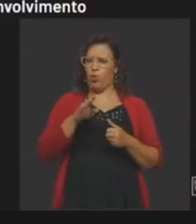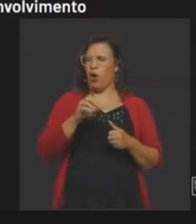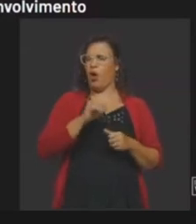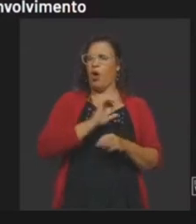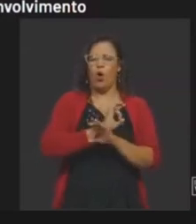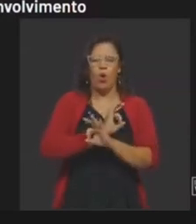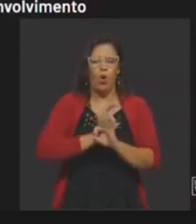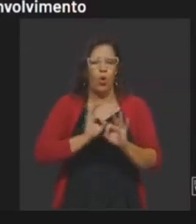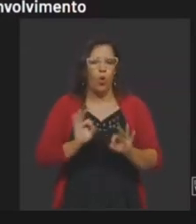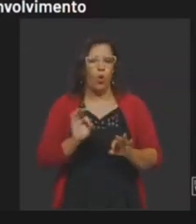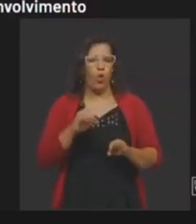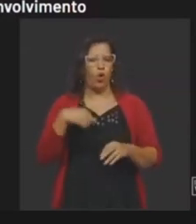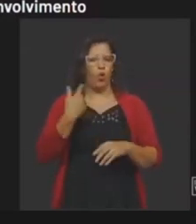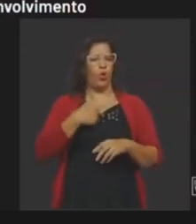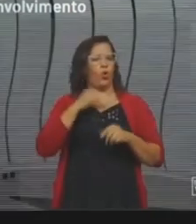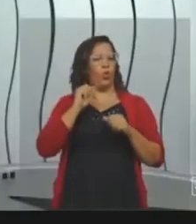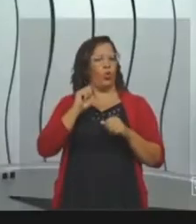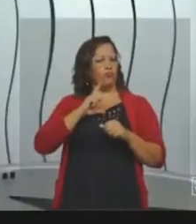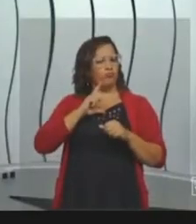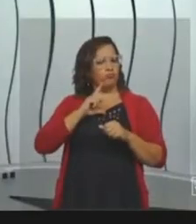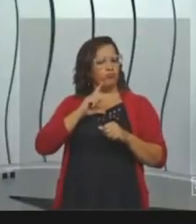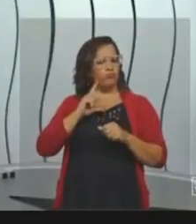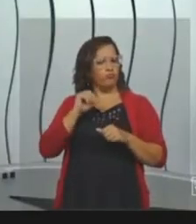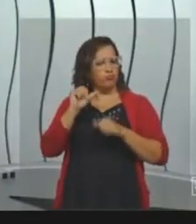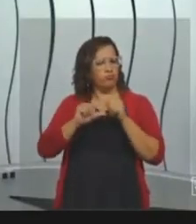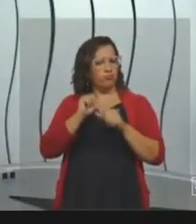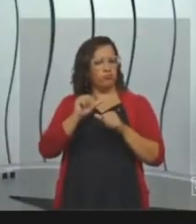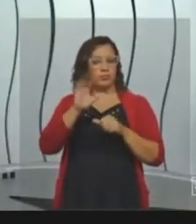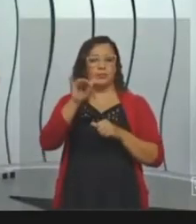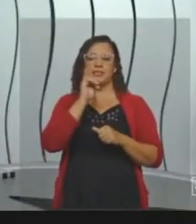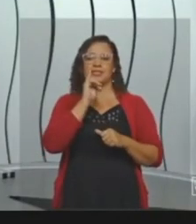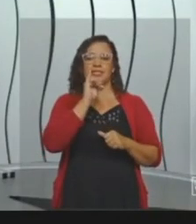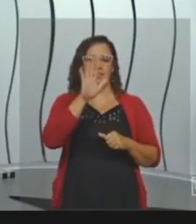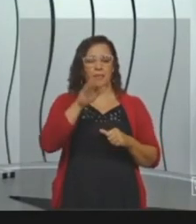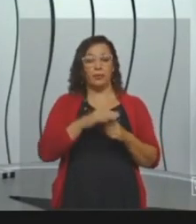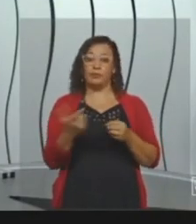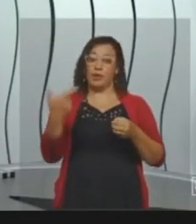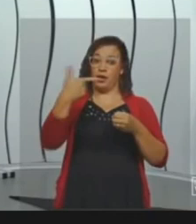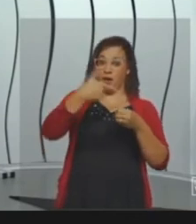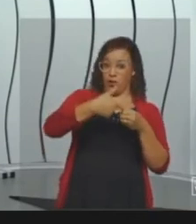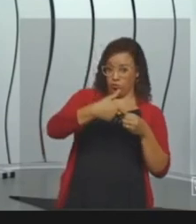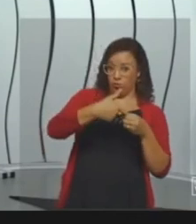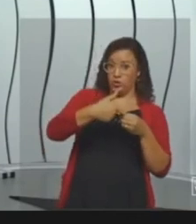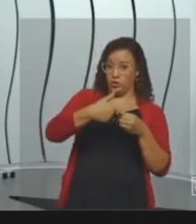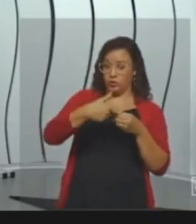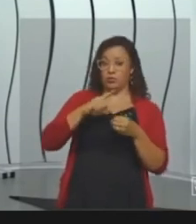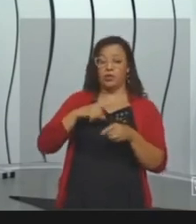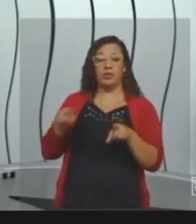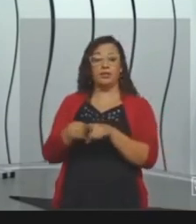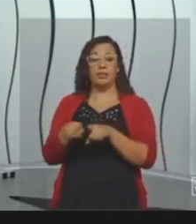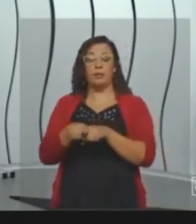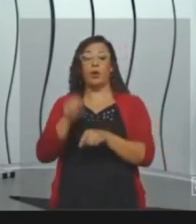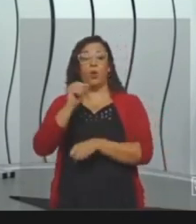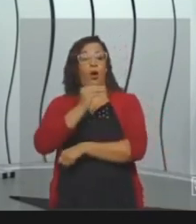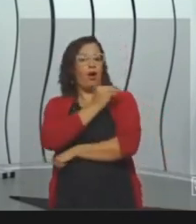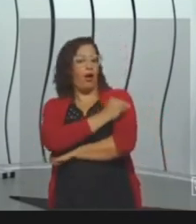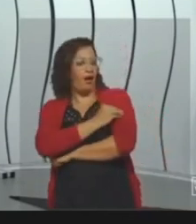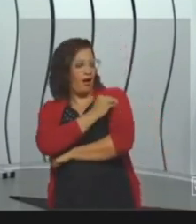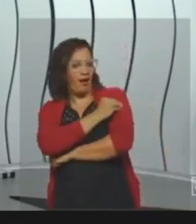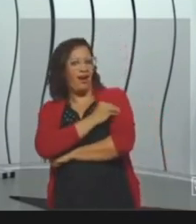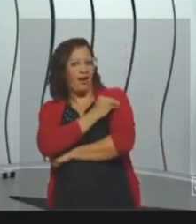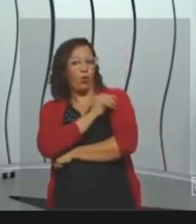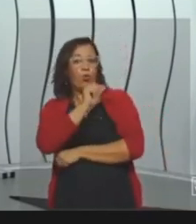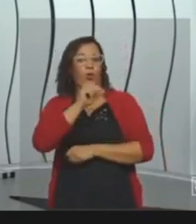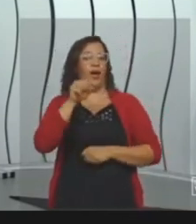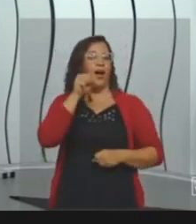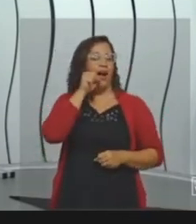desenvolvimento sustentável do transporte. Então nós temos, por exemplo, a gasolina, que é um derivado do petróleo, nós temos o álcool é derivado da